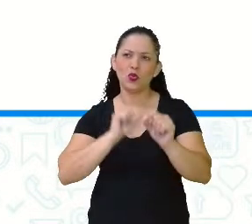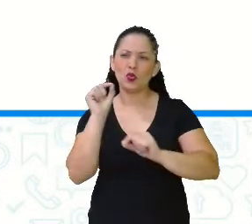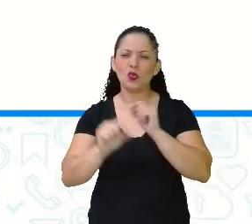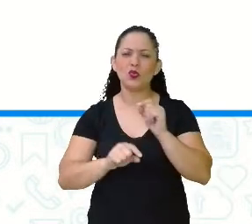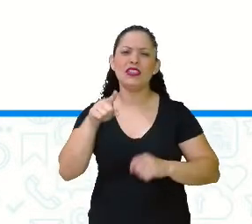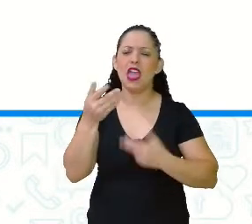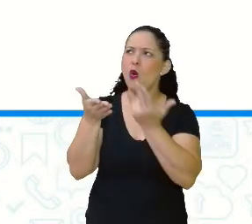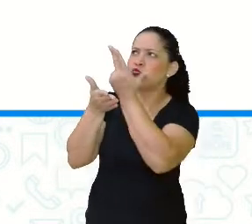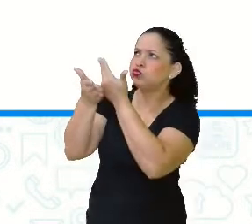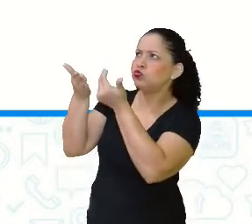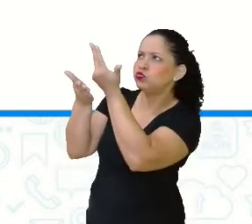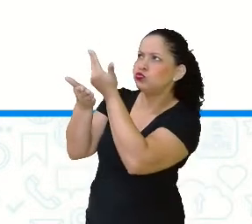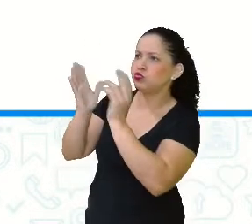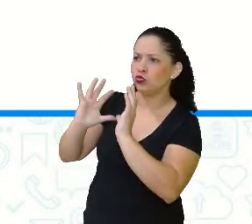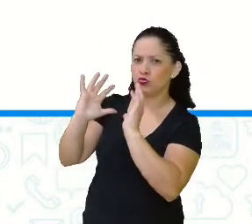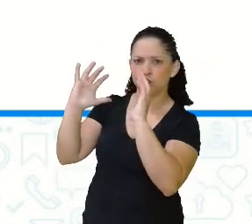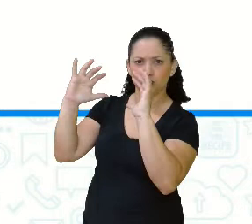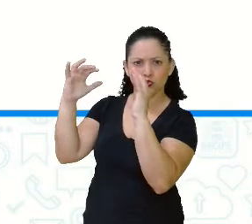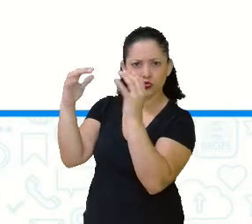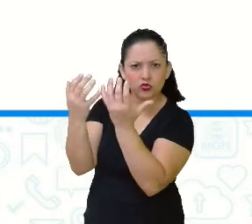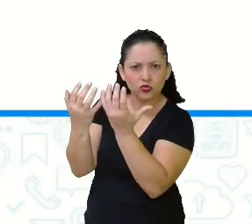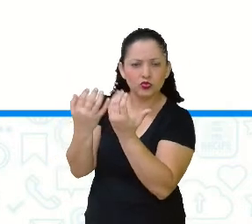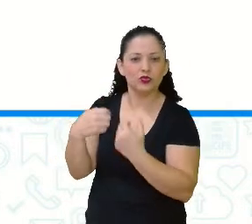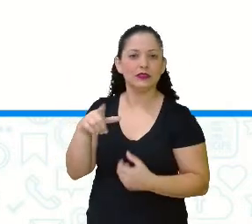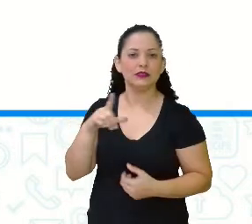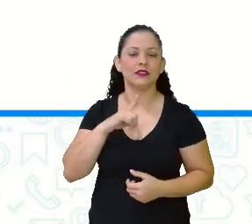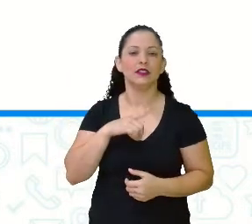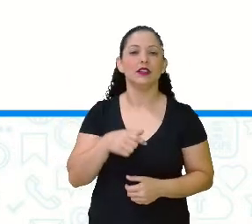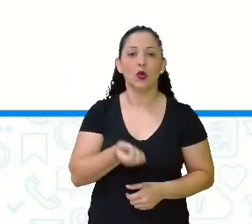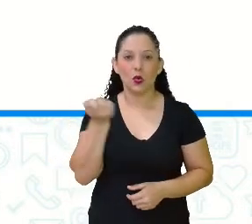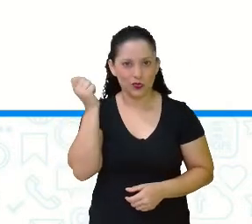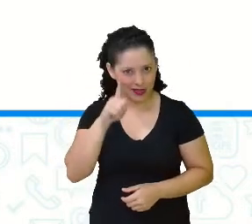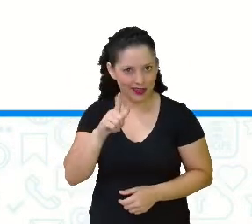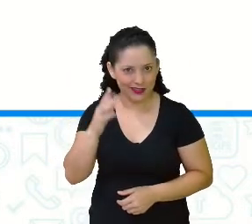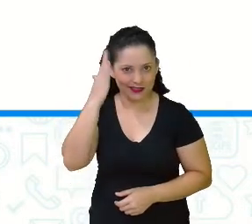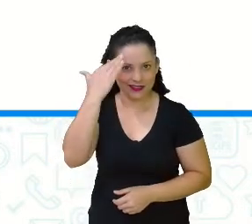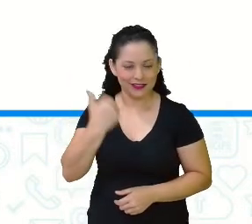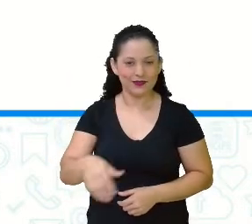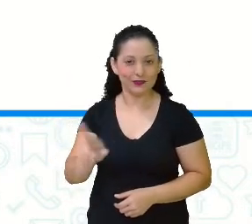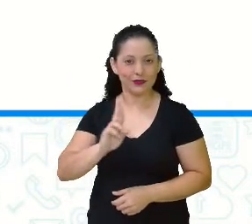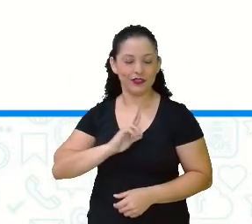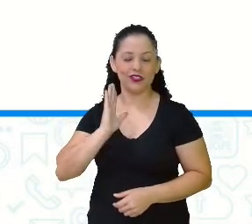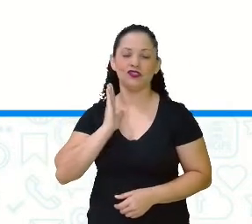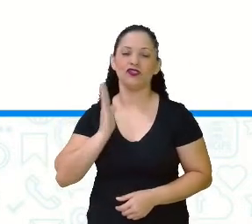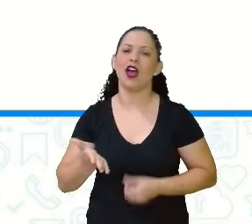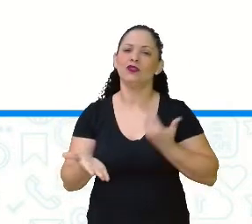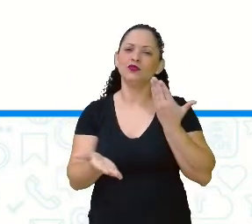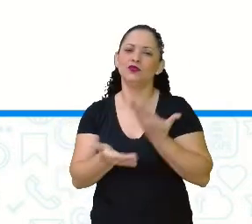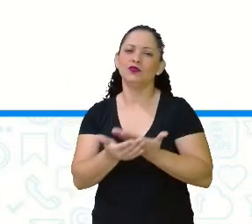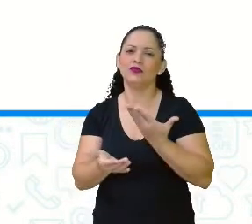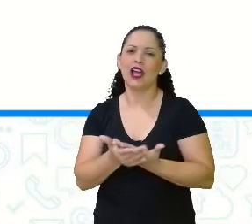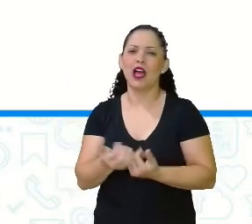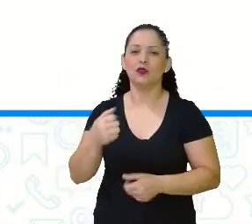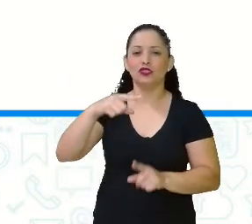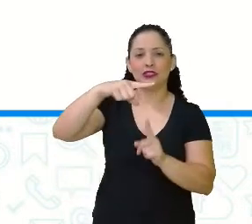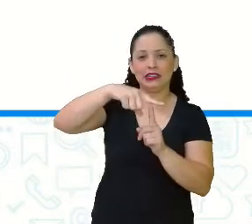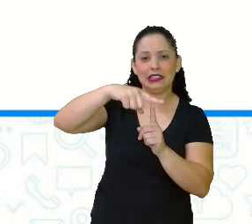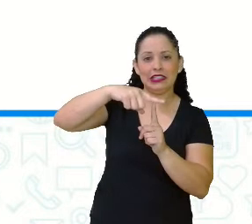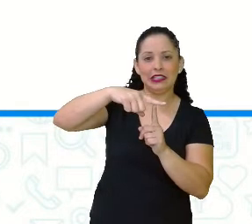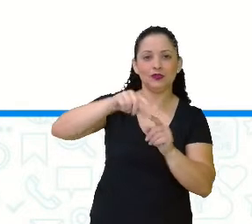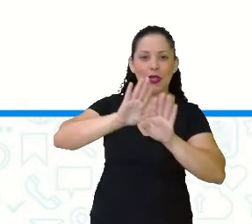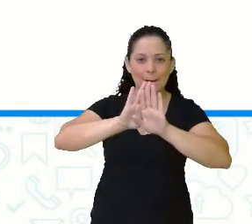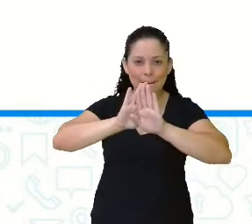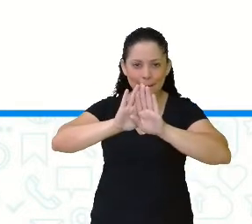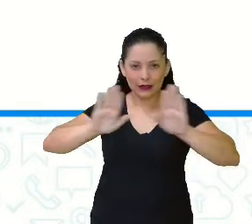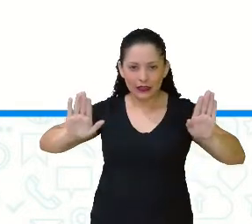representa poliedro? Você consegue me dizer? A gente já trabalhou essa aula, a gente já conversou sobre figura plana,